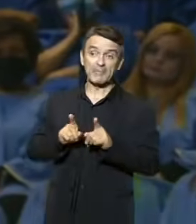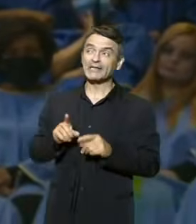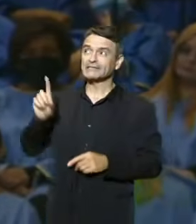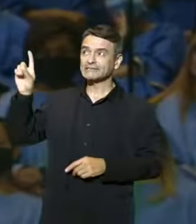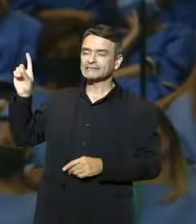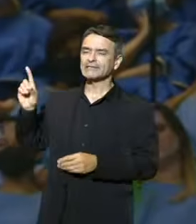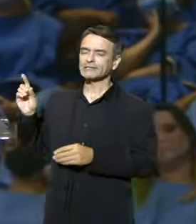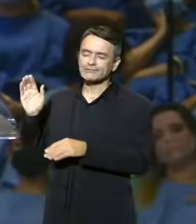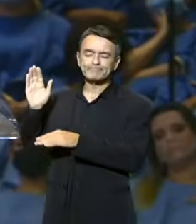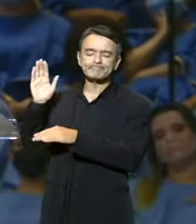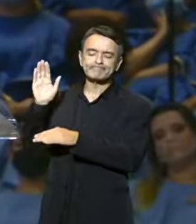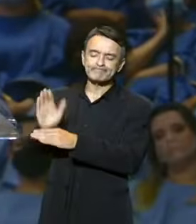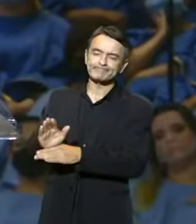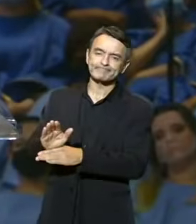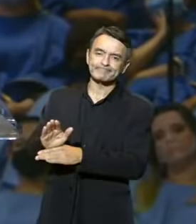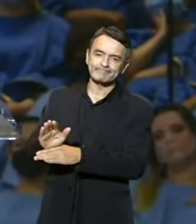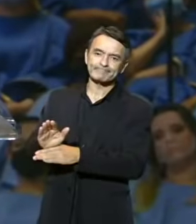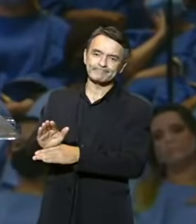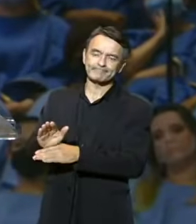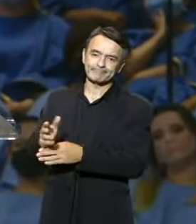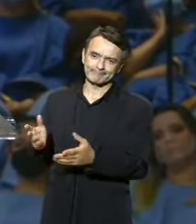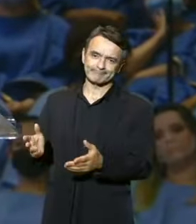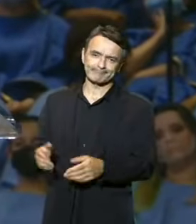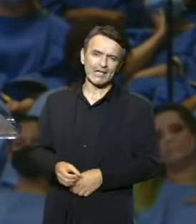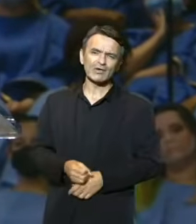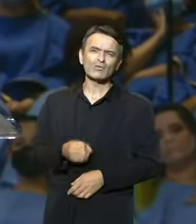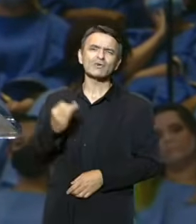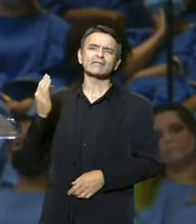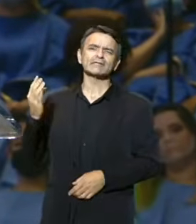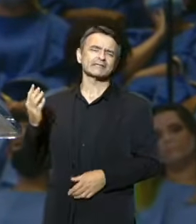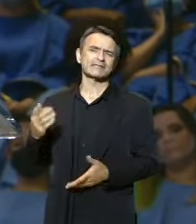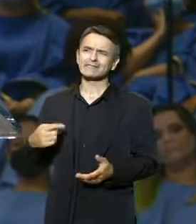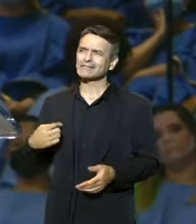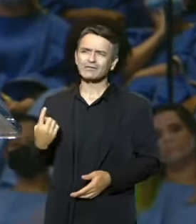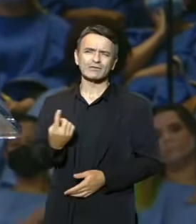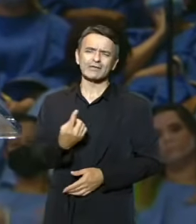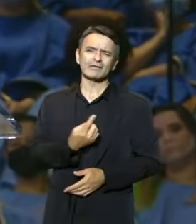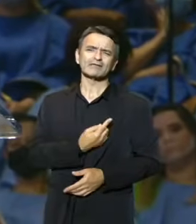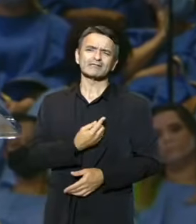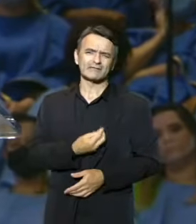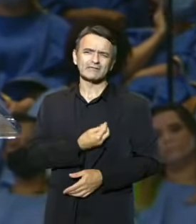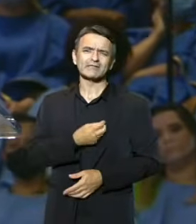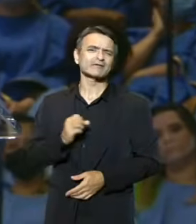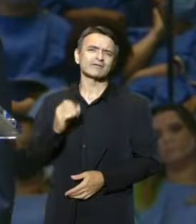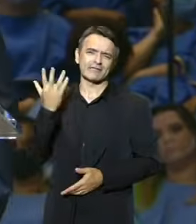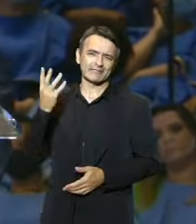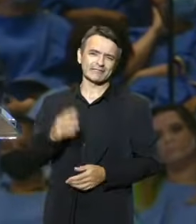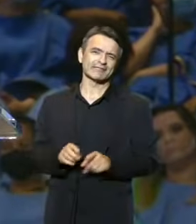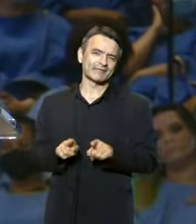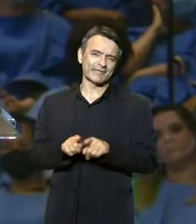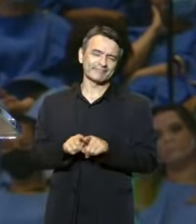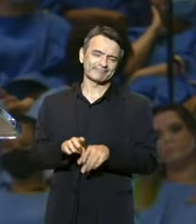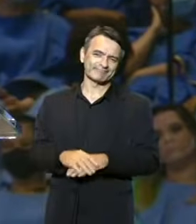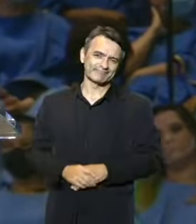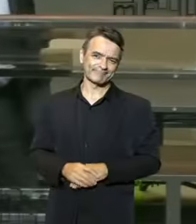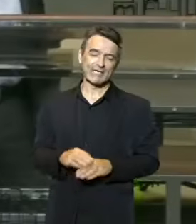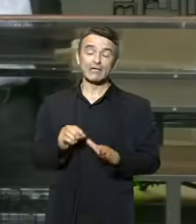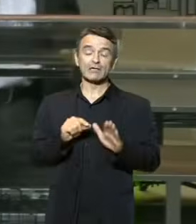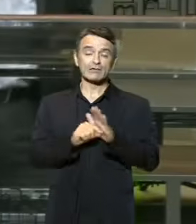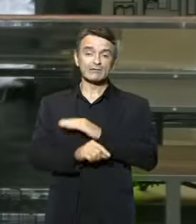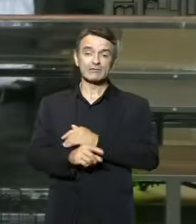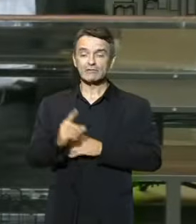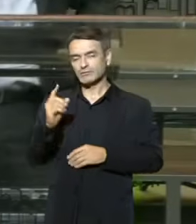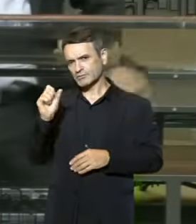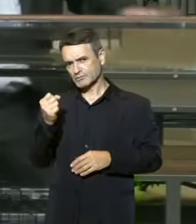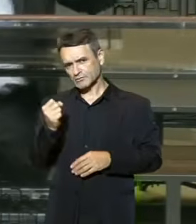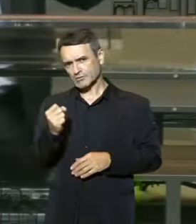gente? Quantas e quantas vezes acontece com a gente? Vamos dar uma olhadinha no versículo 18. Agora diga ao